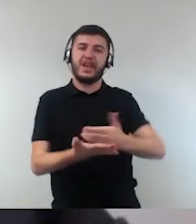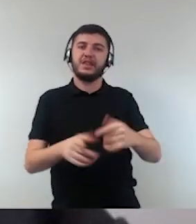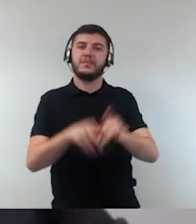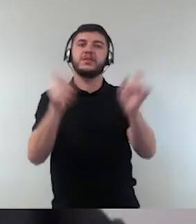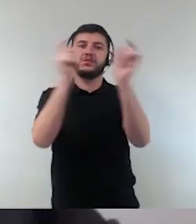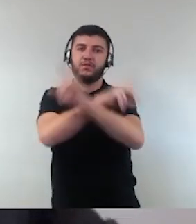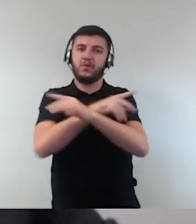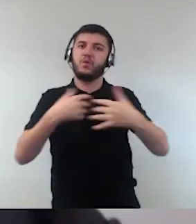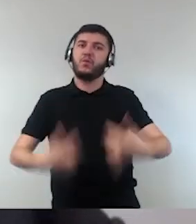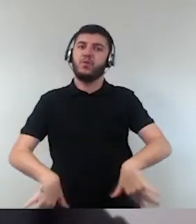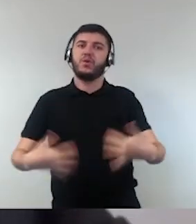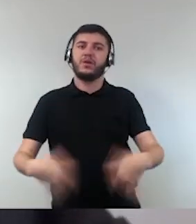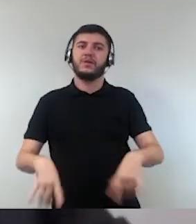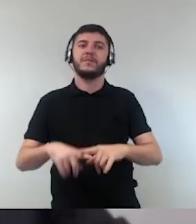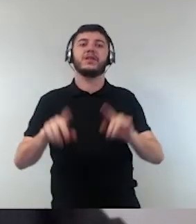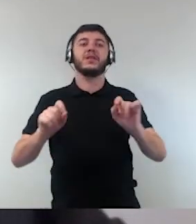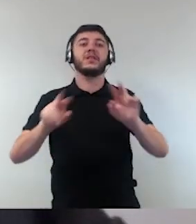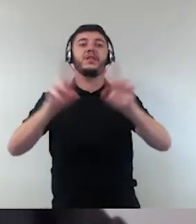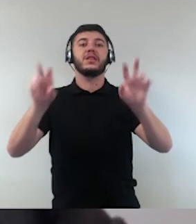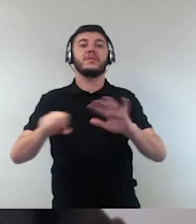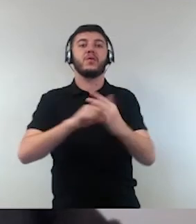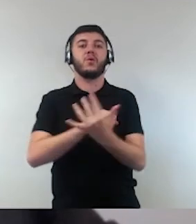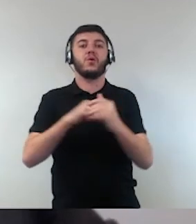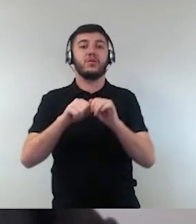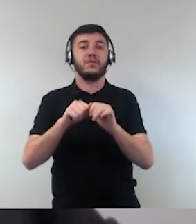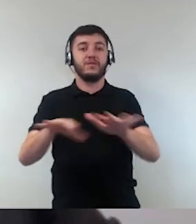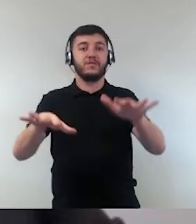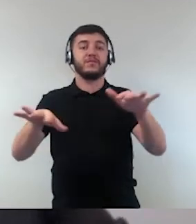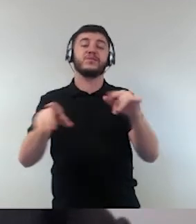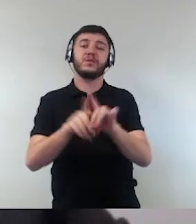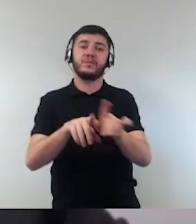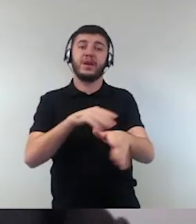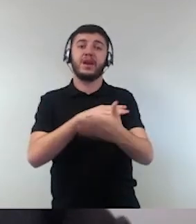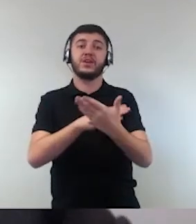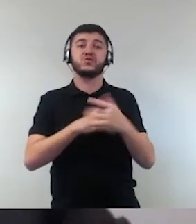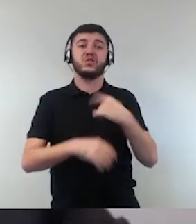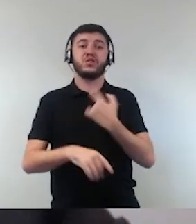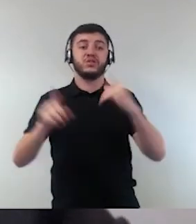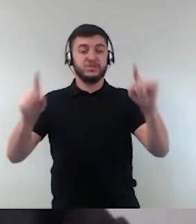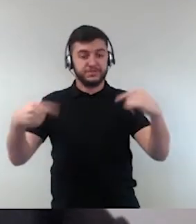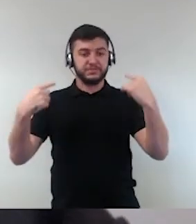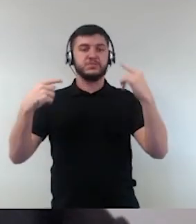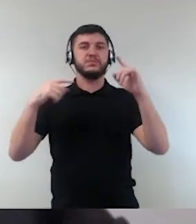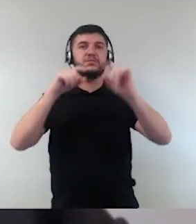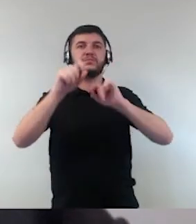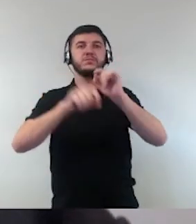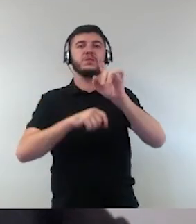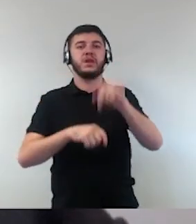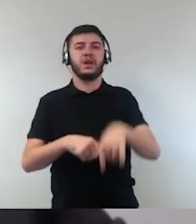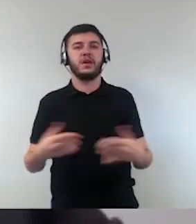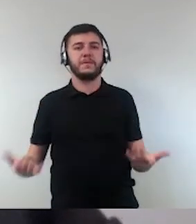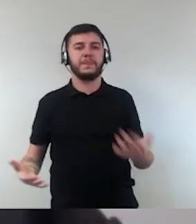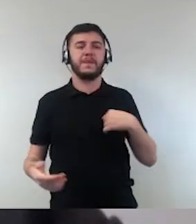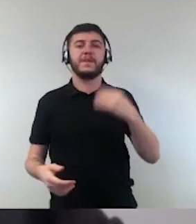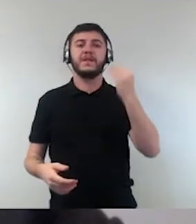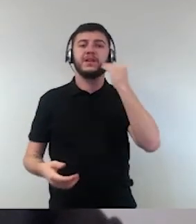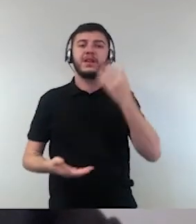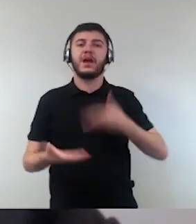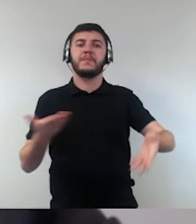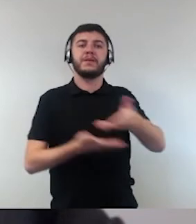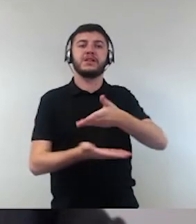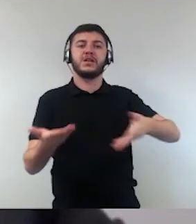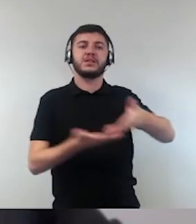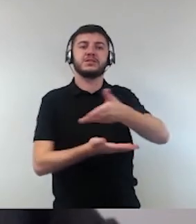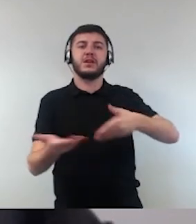essa questão da crise do coronavírus, ele trouxe um grande desafio para todos, né? Que é justamente buscar o consenso, a mediação, o